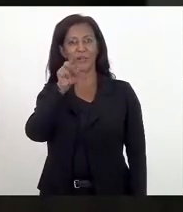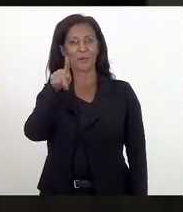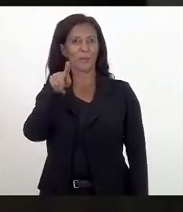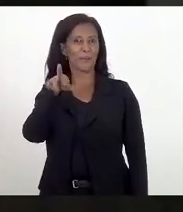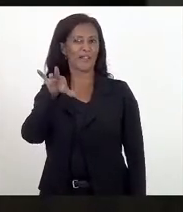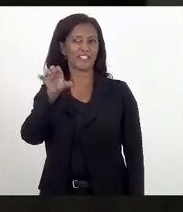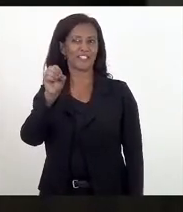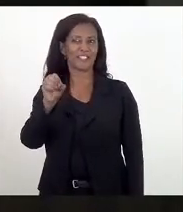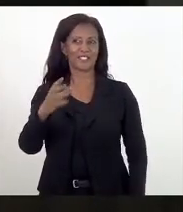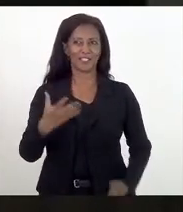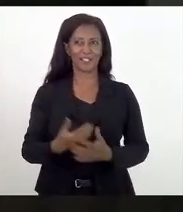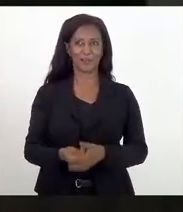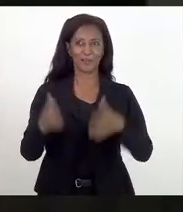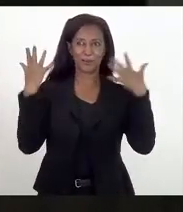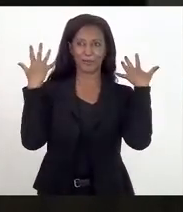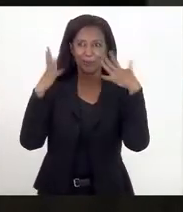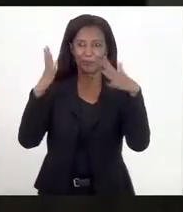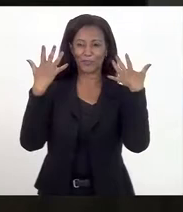-geral